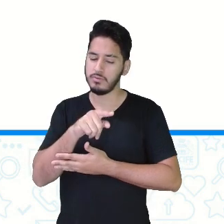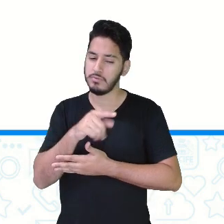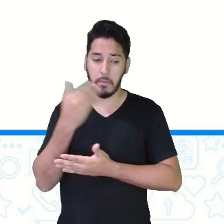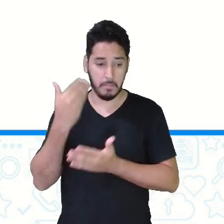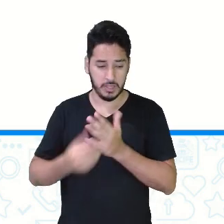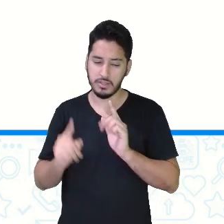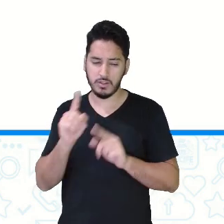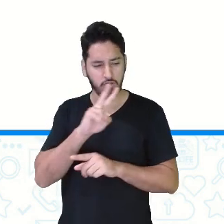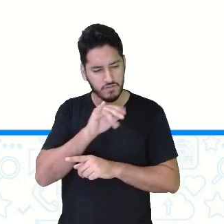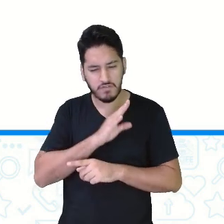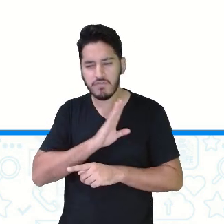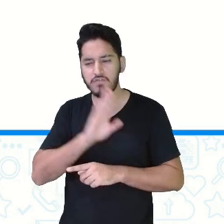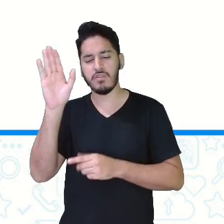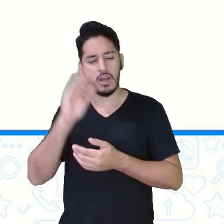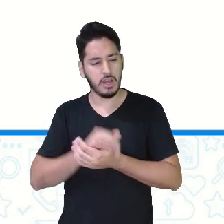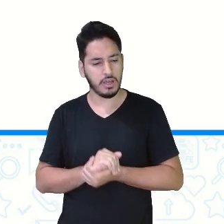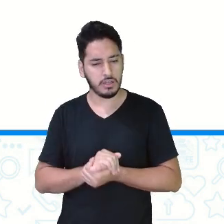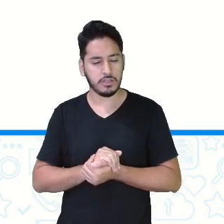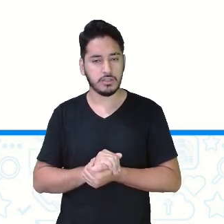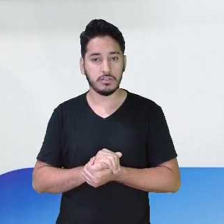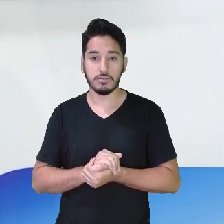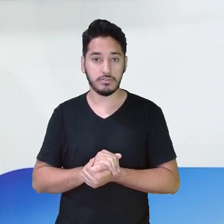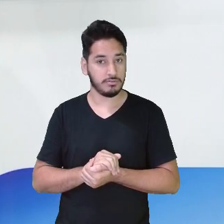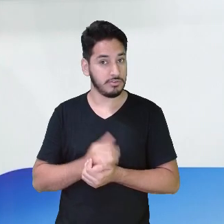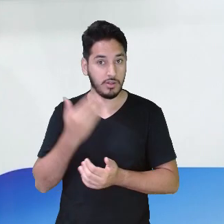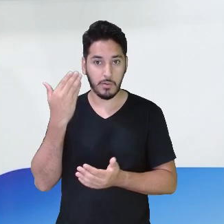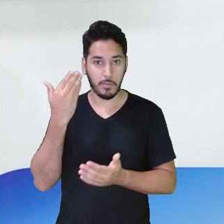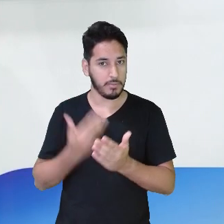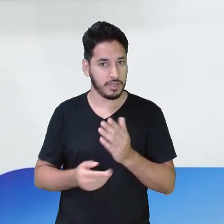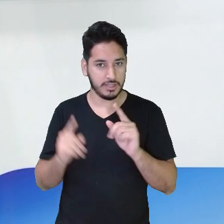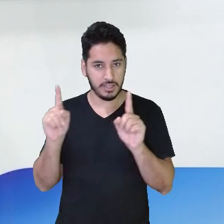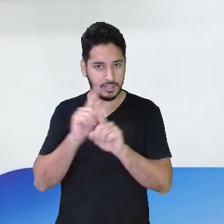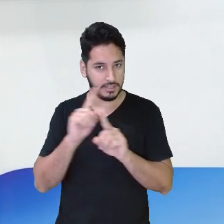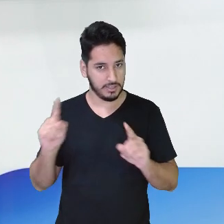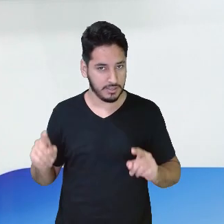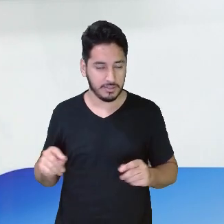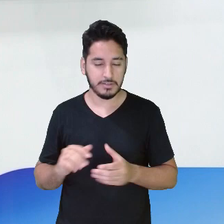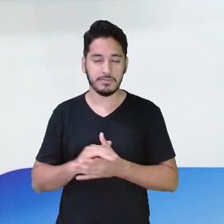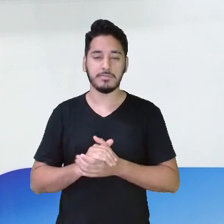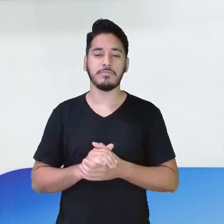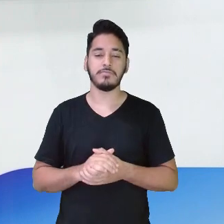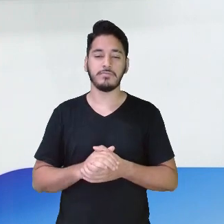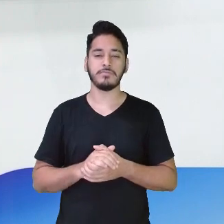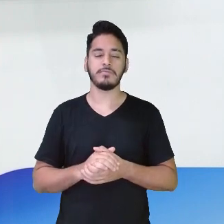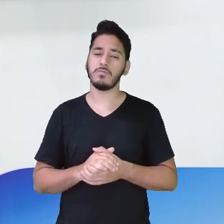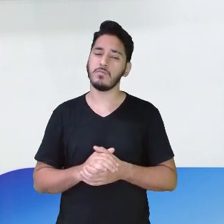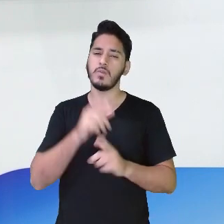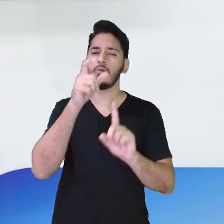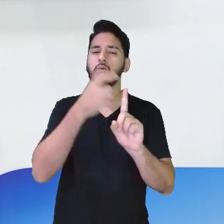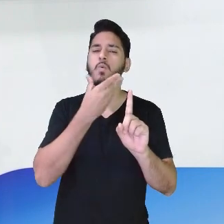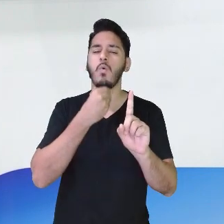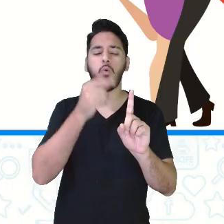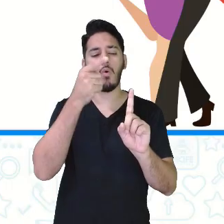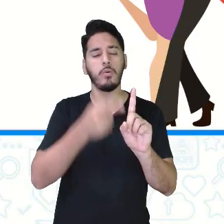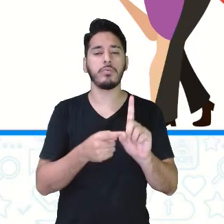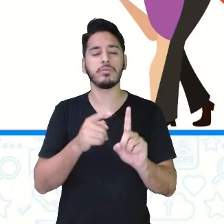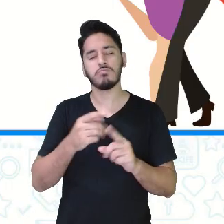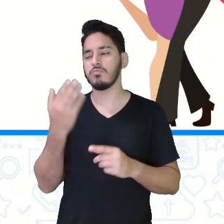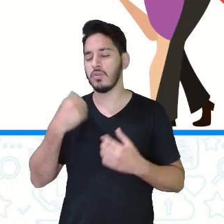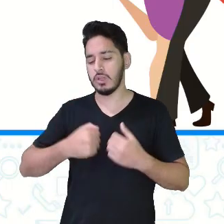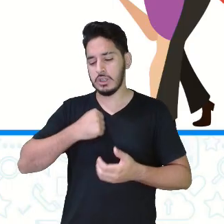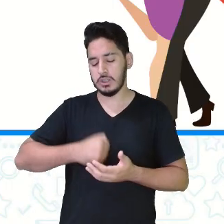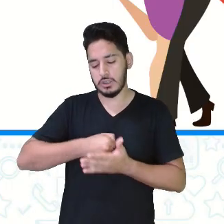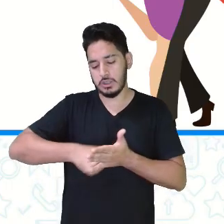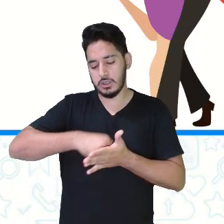pode perder. E não podia mesmo, mal sabia ele. Leôncio mandou passar o terno e foi